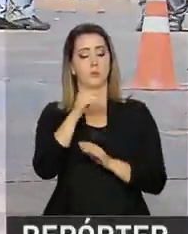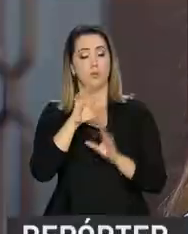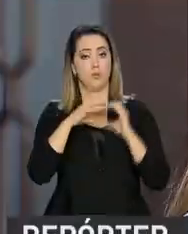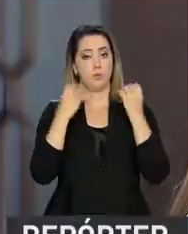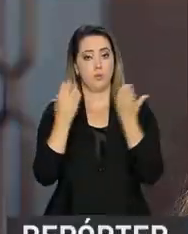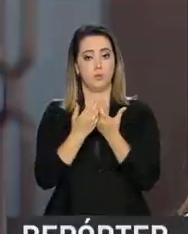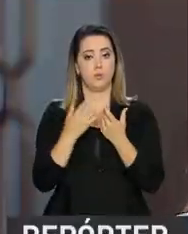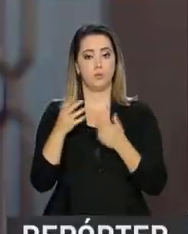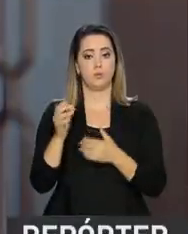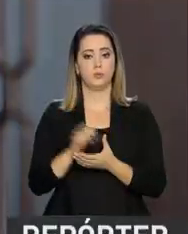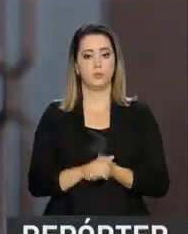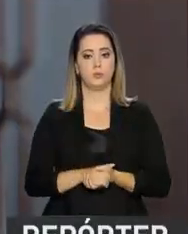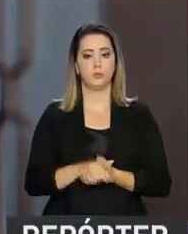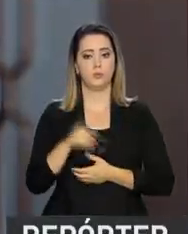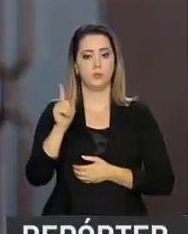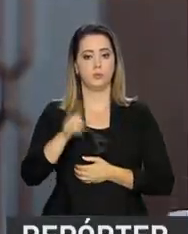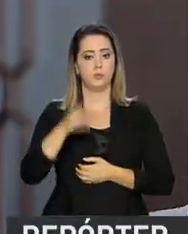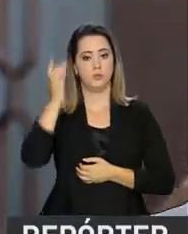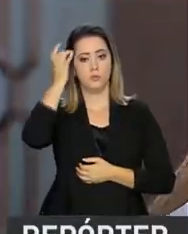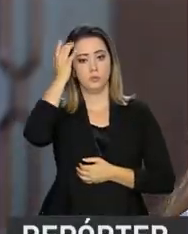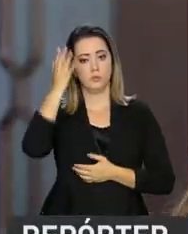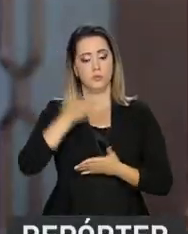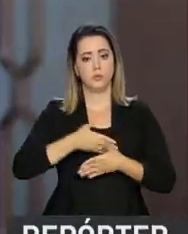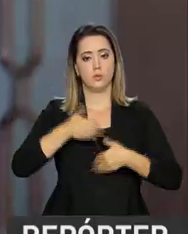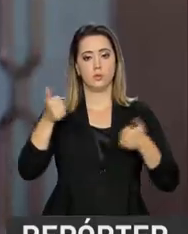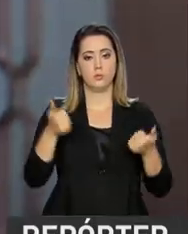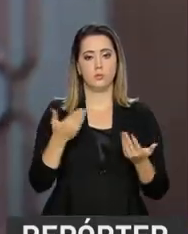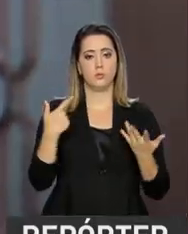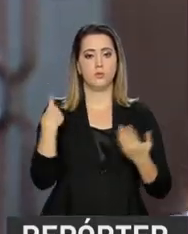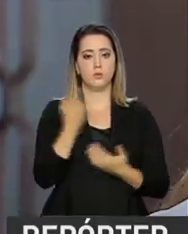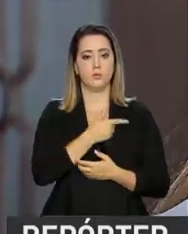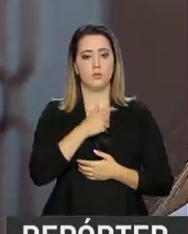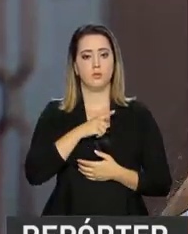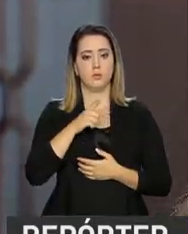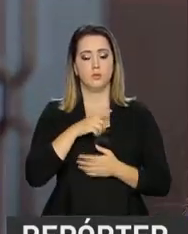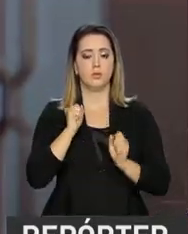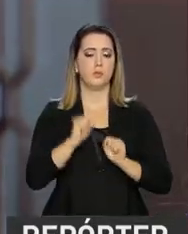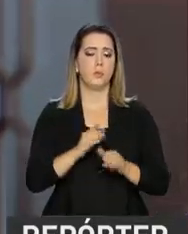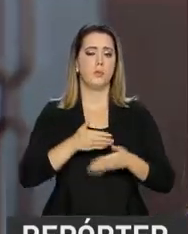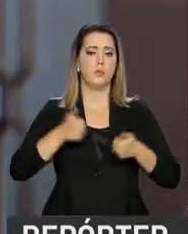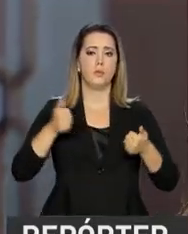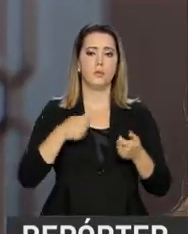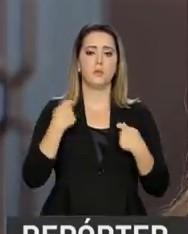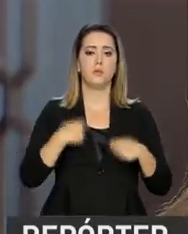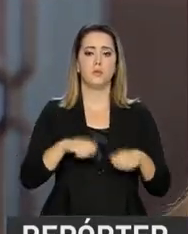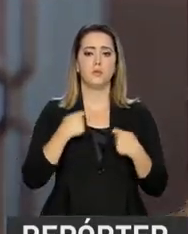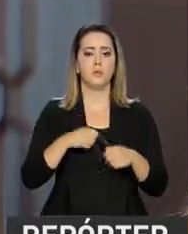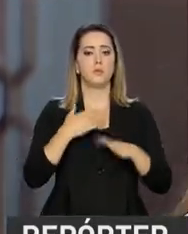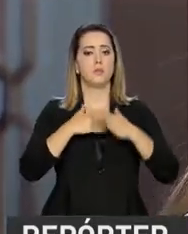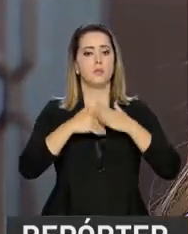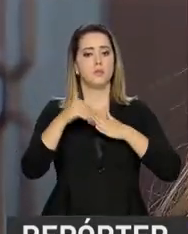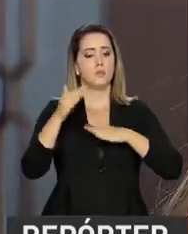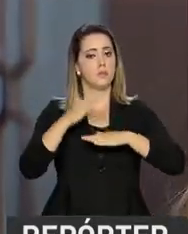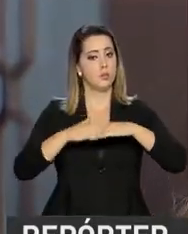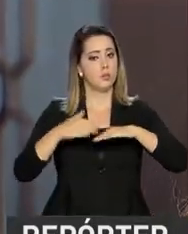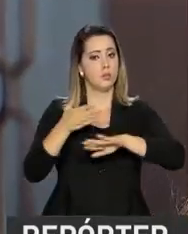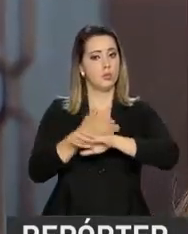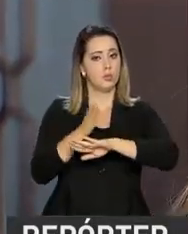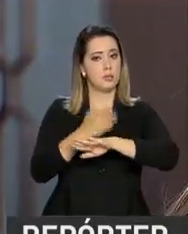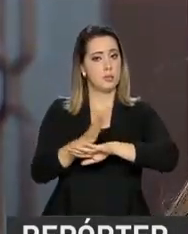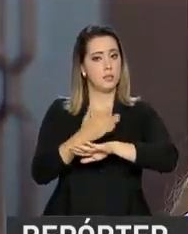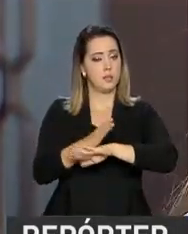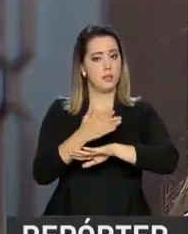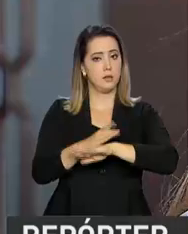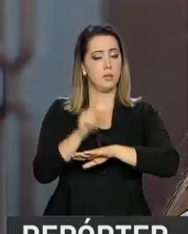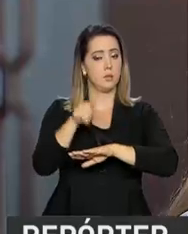funções. É uma facilidade, né, que a gente vai ter com as visitas com a gente fazendo isso. E eu acho que os agentes têm que ser qualificados porque eles são uma